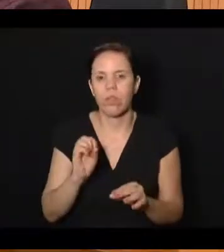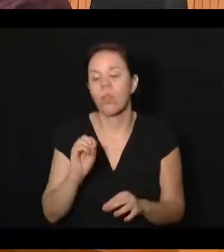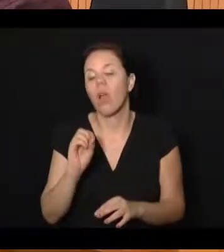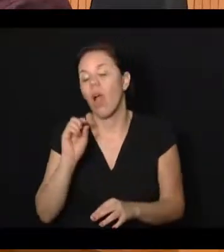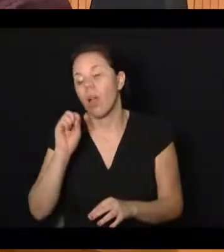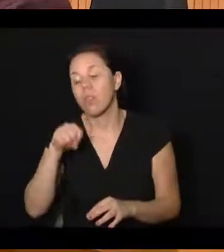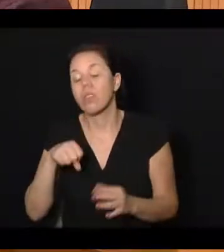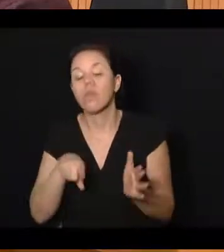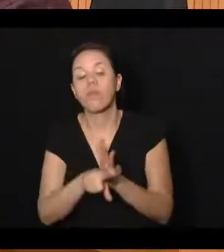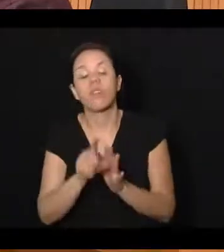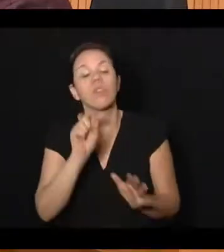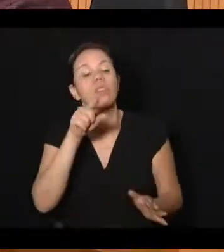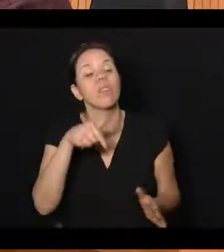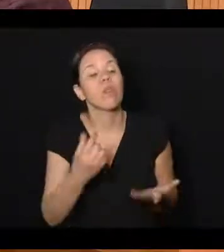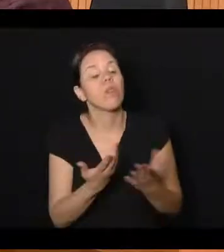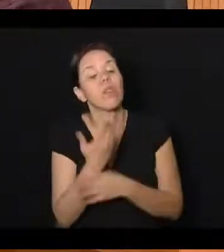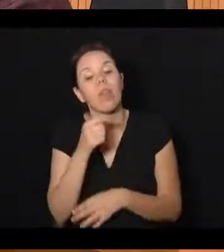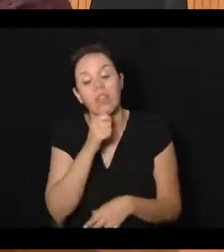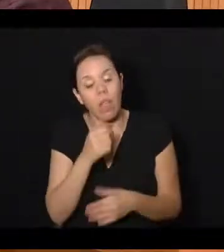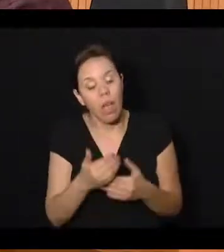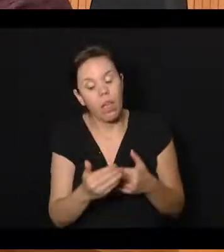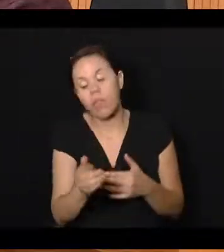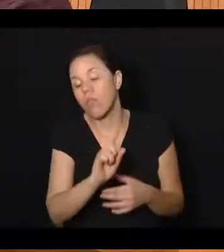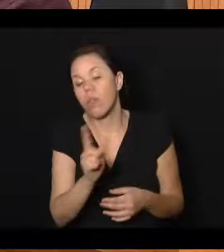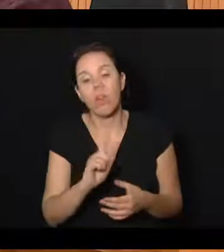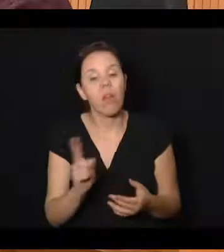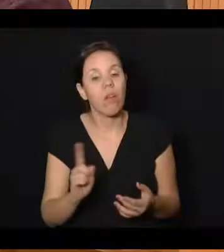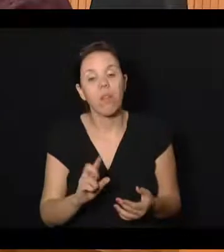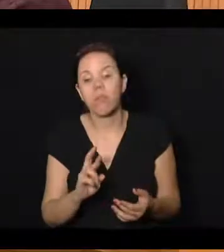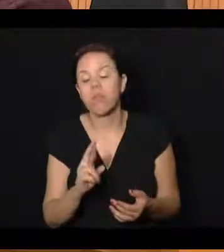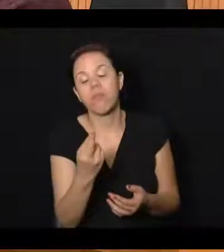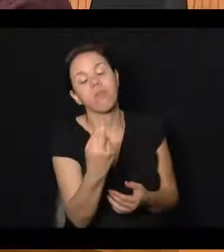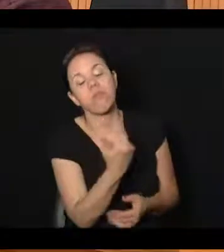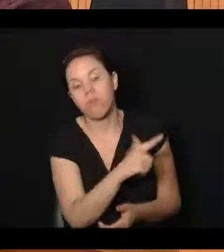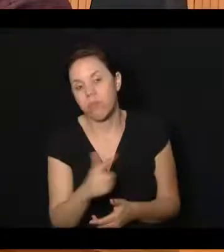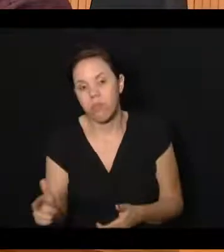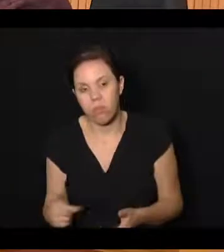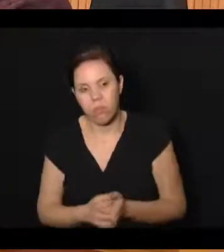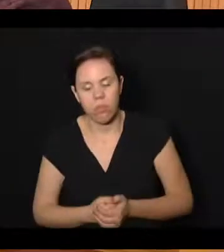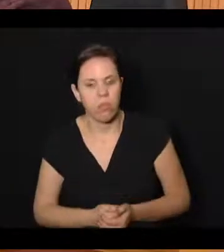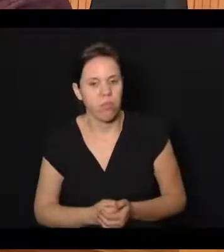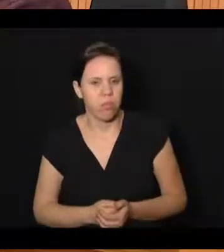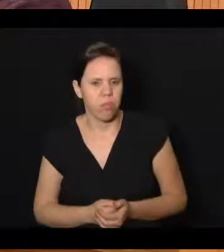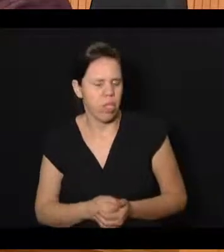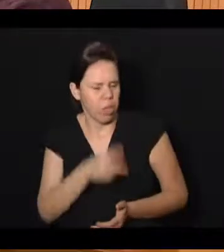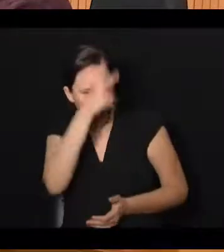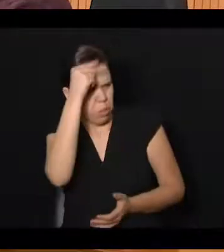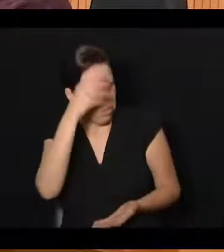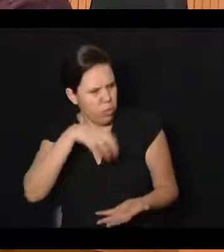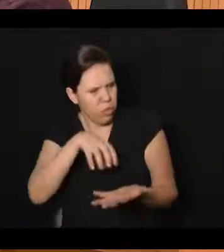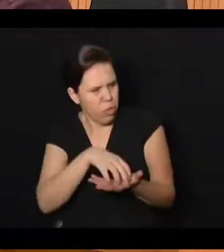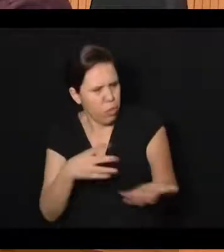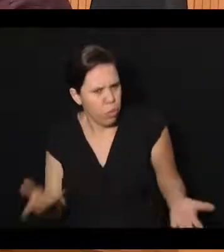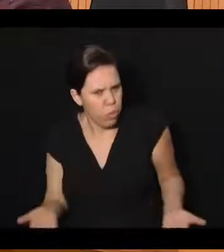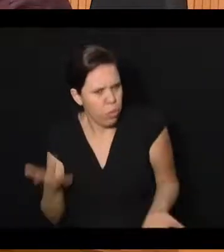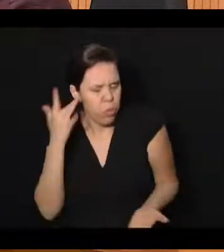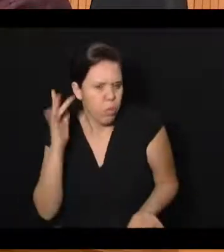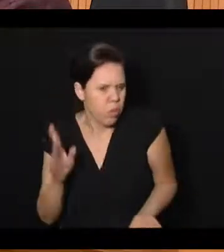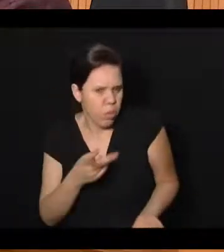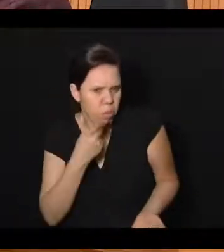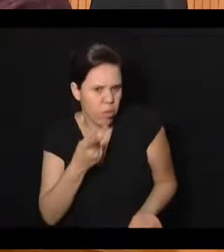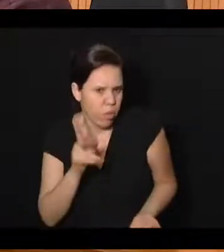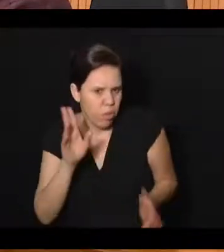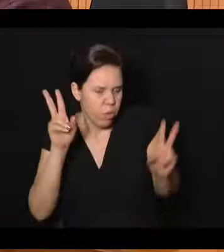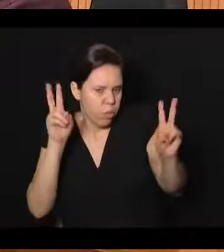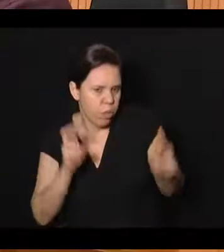acontece mais isso não traz resultado é a prefeitura você não sabe dizer sobre